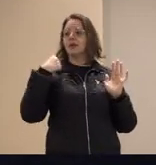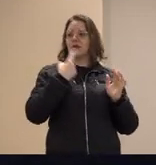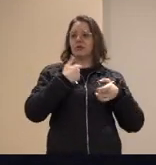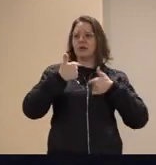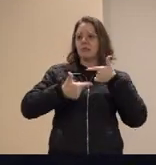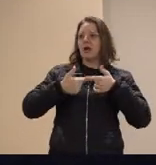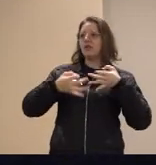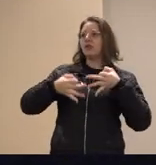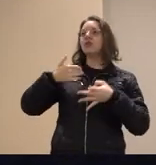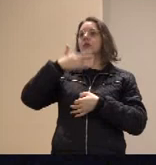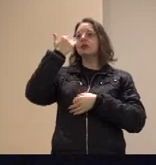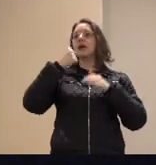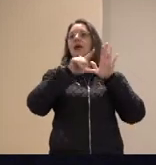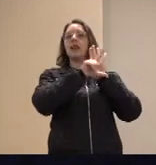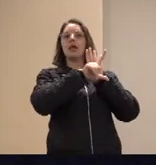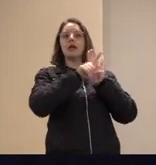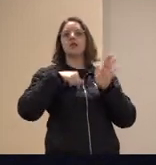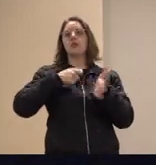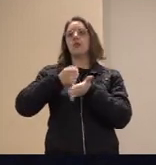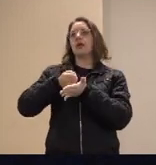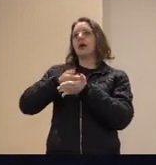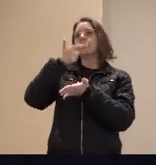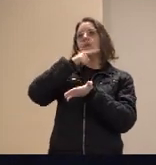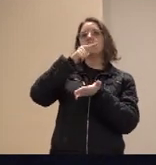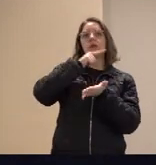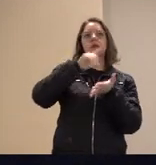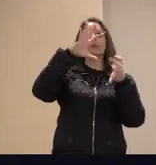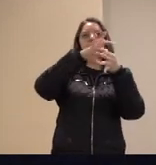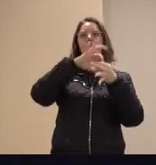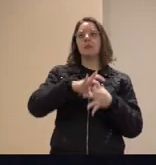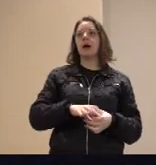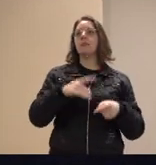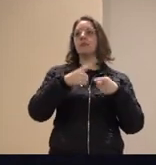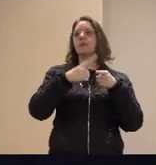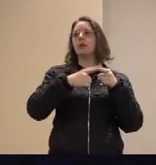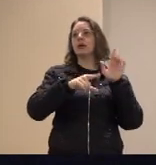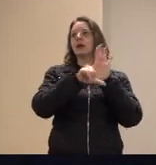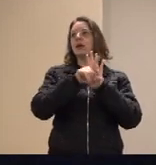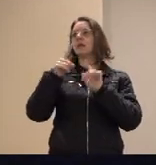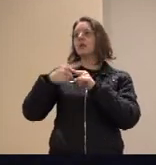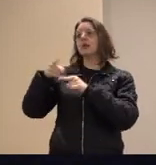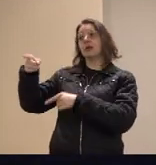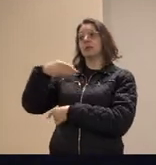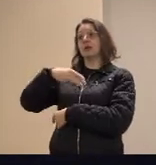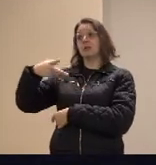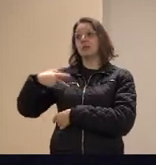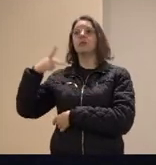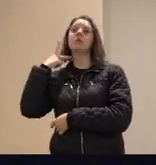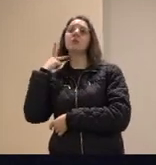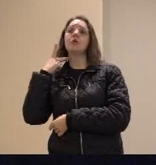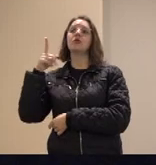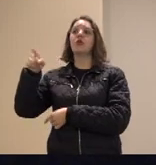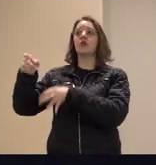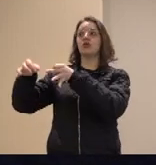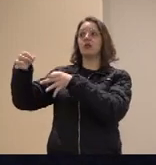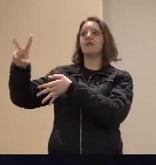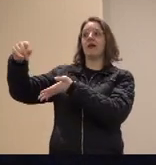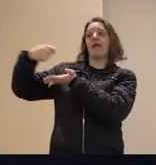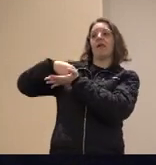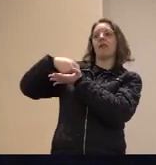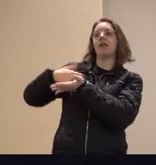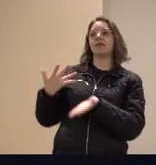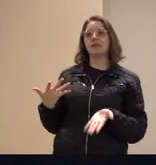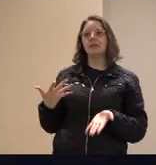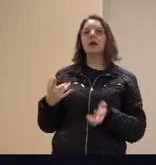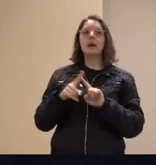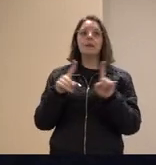até entendo de lei e eu sou obrigado a ter que cumpri-la, porque tem o Ministério Público, o promotor e o juizado que estão lá batendo na porta, fazendo a nossa cobrança.